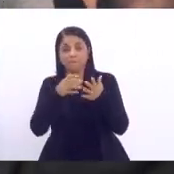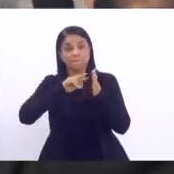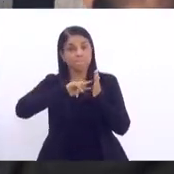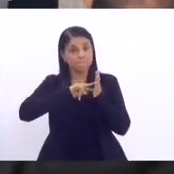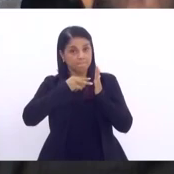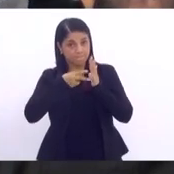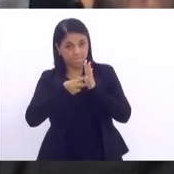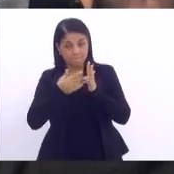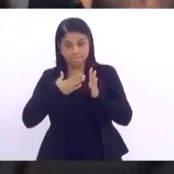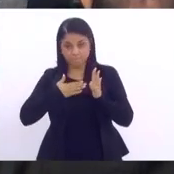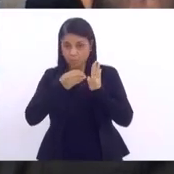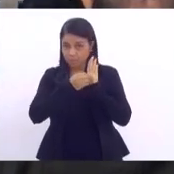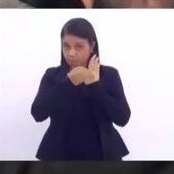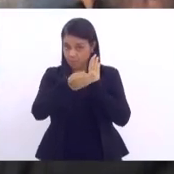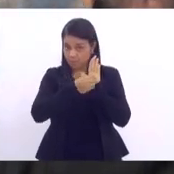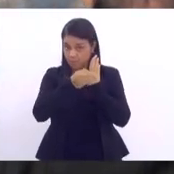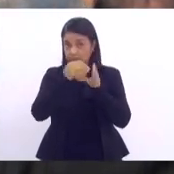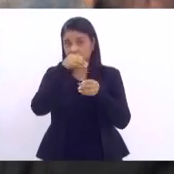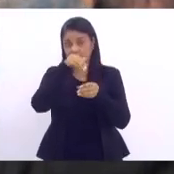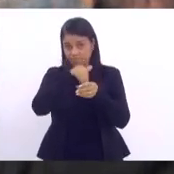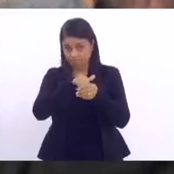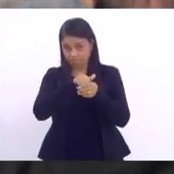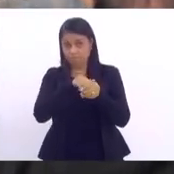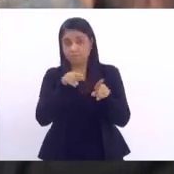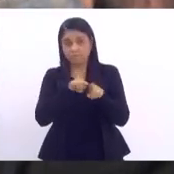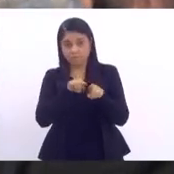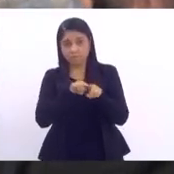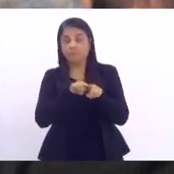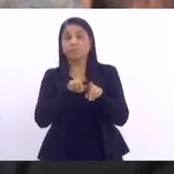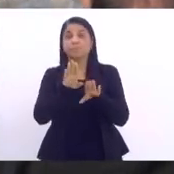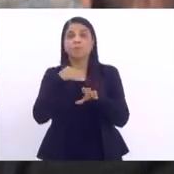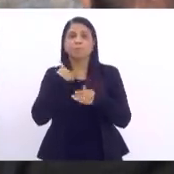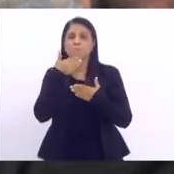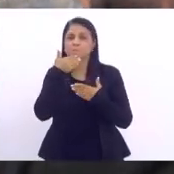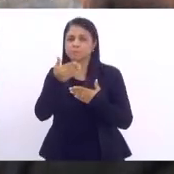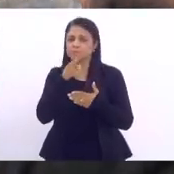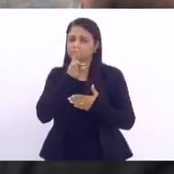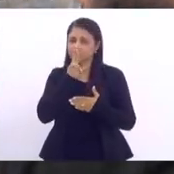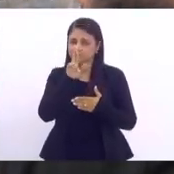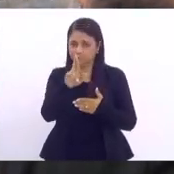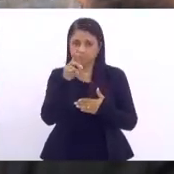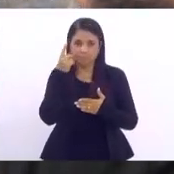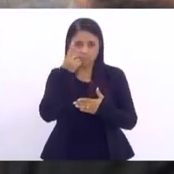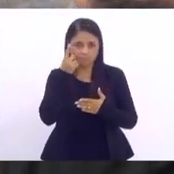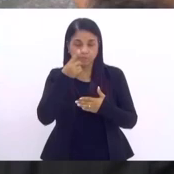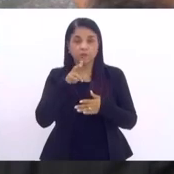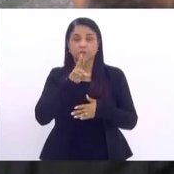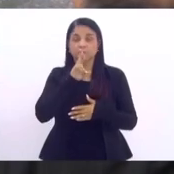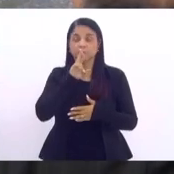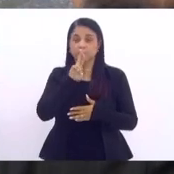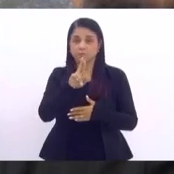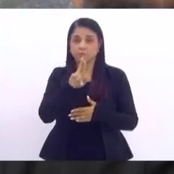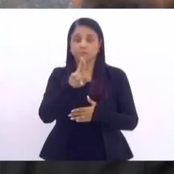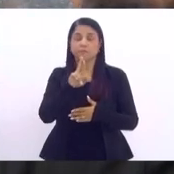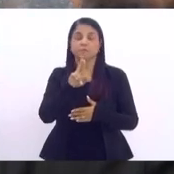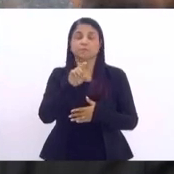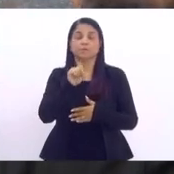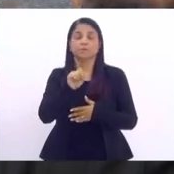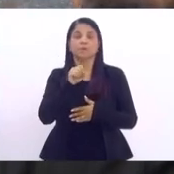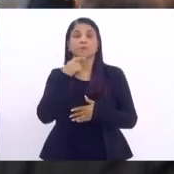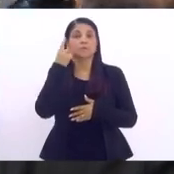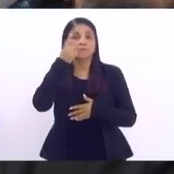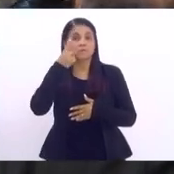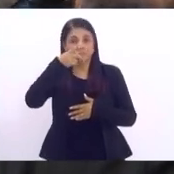favorável, mas pedir aqui ao deputado Rodrigo Amorim, deputado Luiz Paulo, para ter um pouquinho de atenção no que eu vou